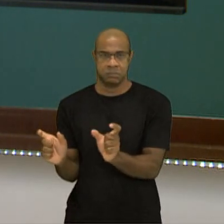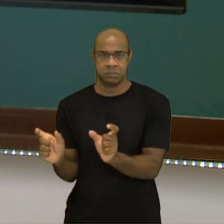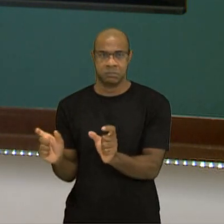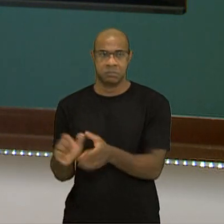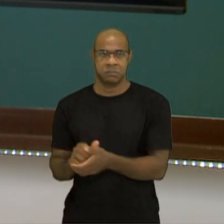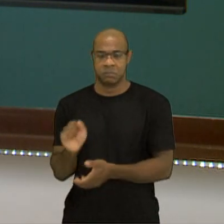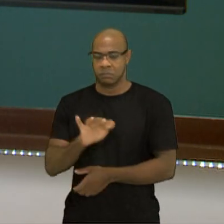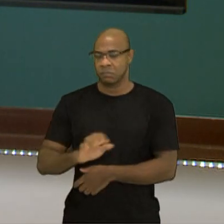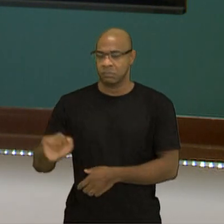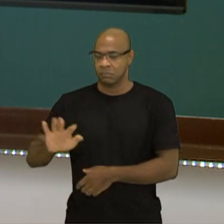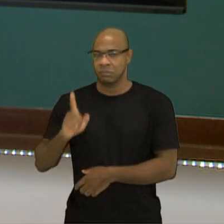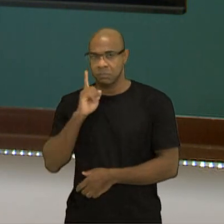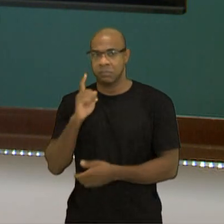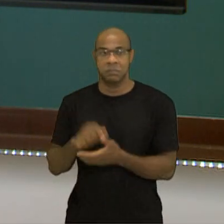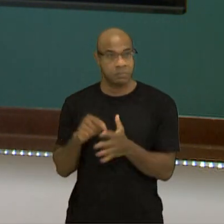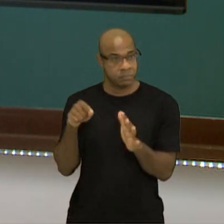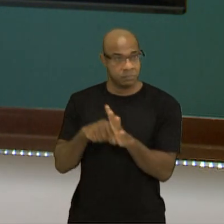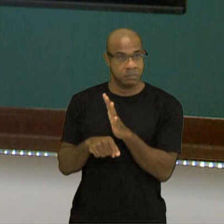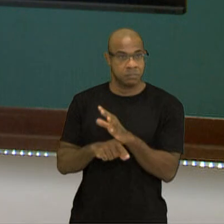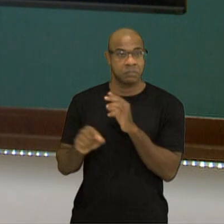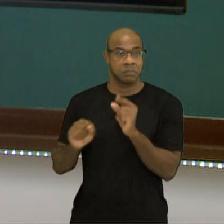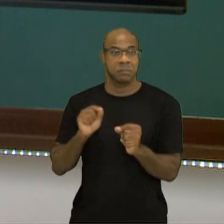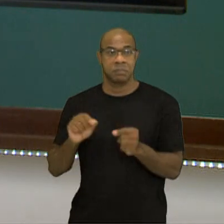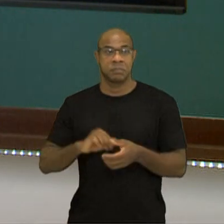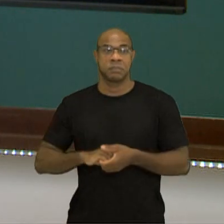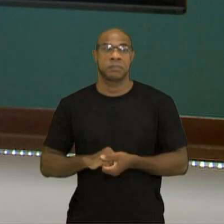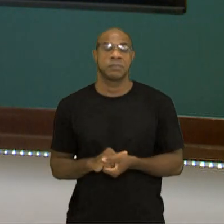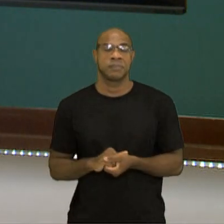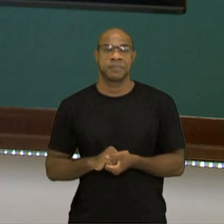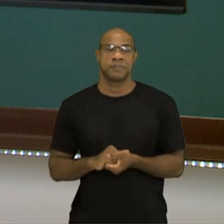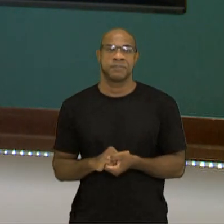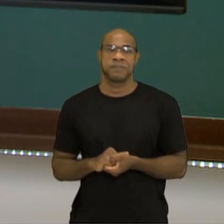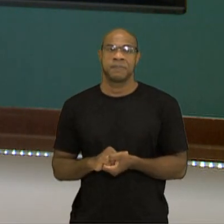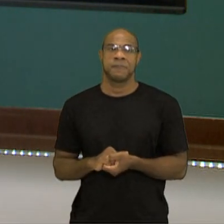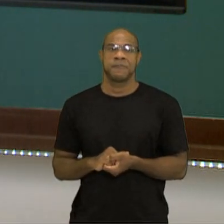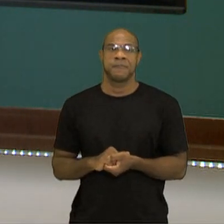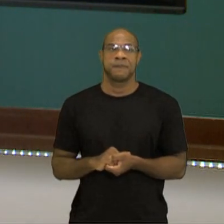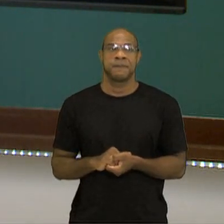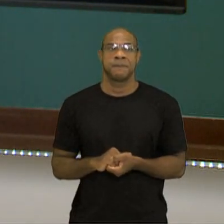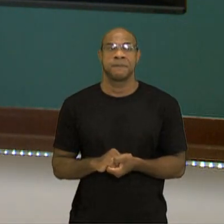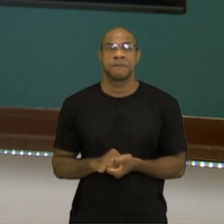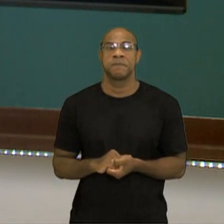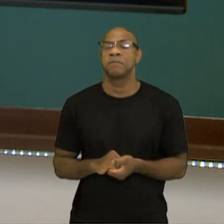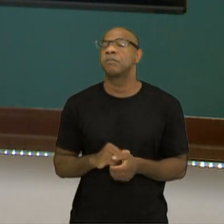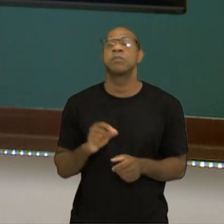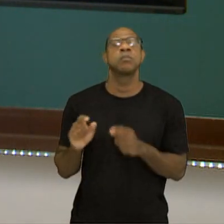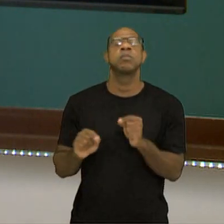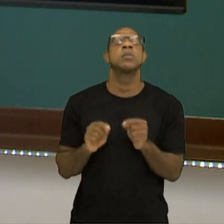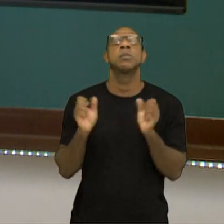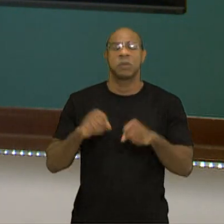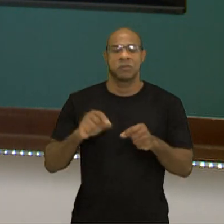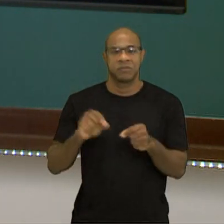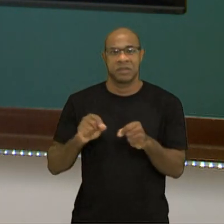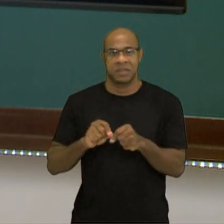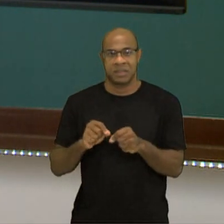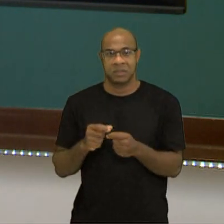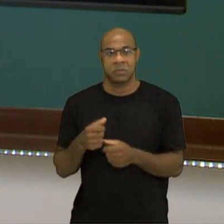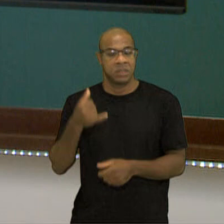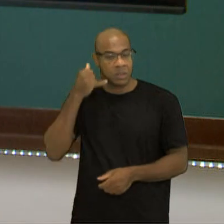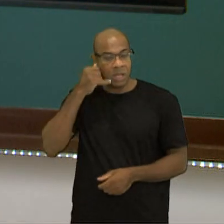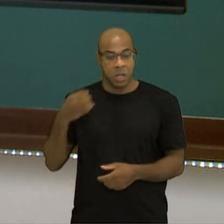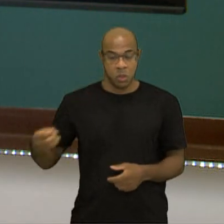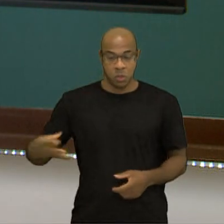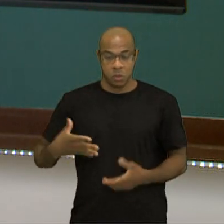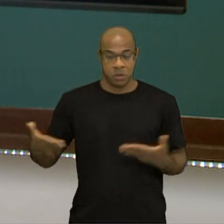é, what can you do now with the modern smartphones that couldn't be done years ago? O que você pode fazer agora com os celulares modernos que